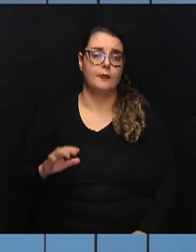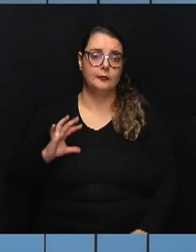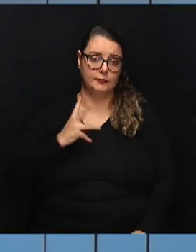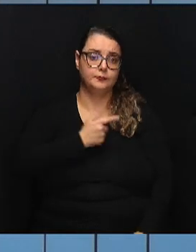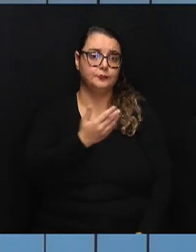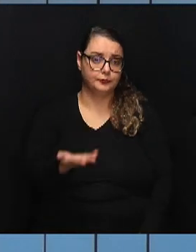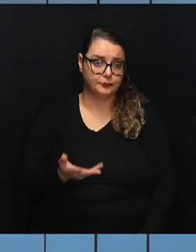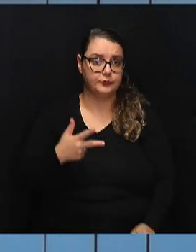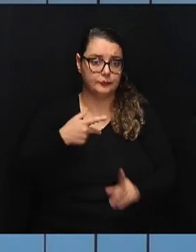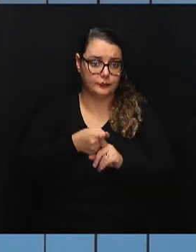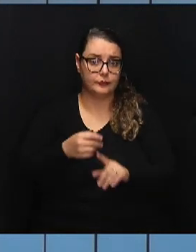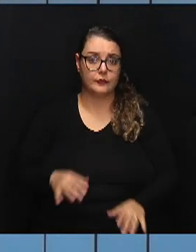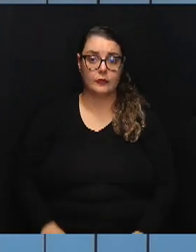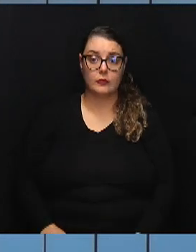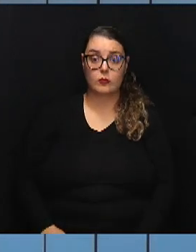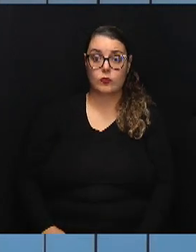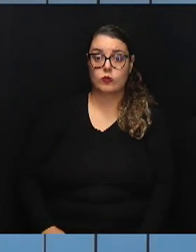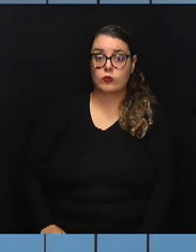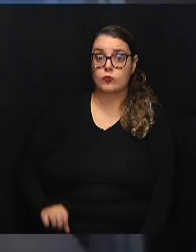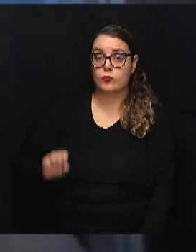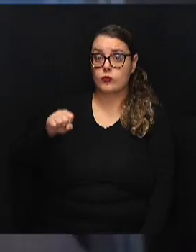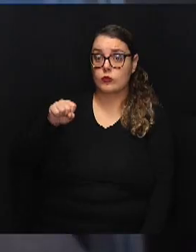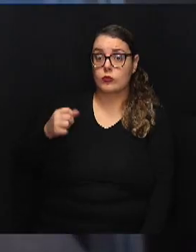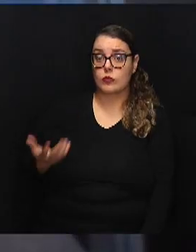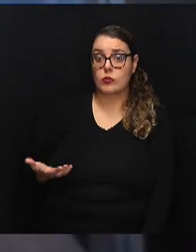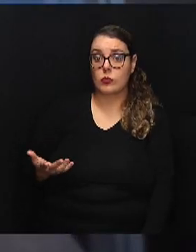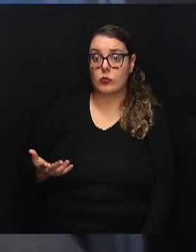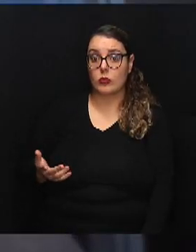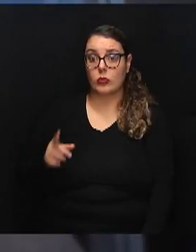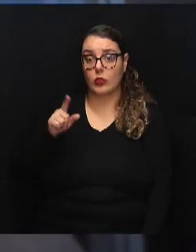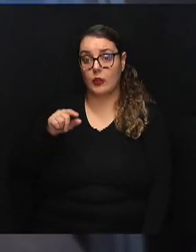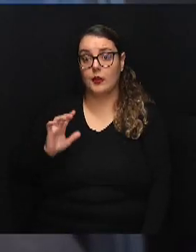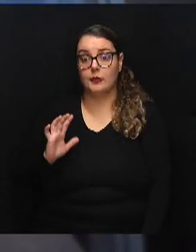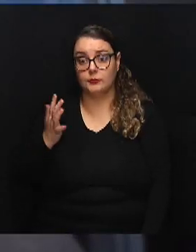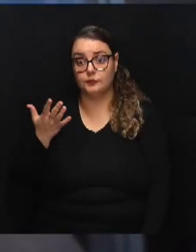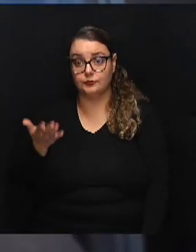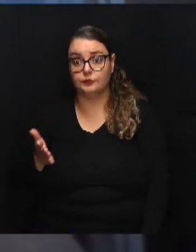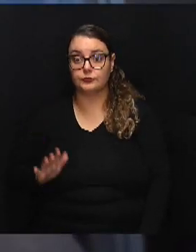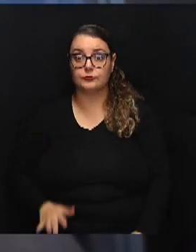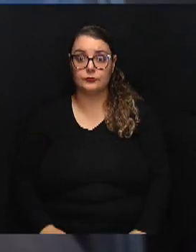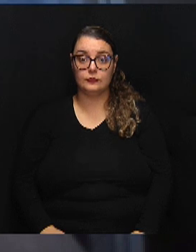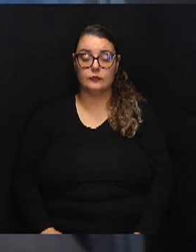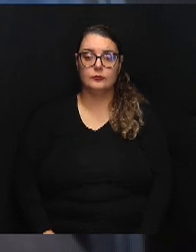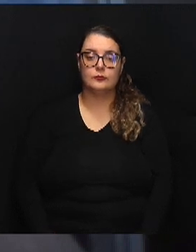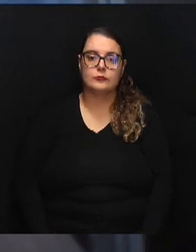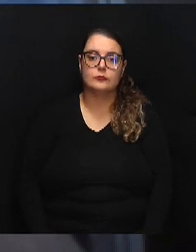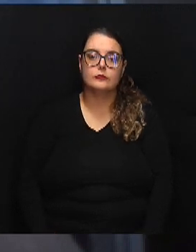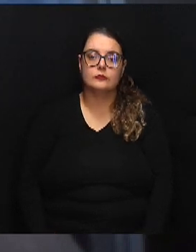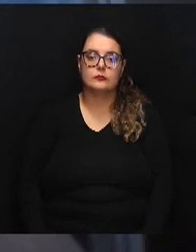né, a vacina. É que o que aconteceu aí